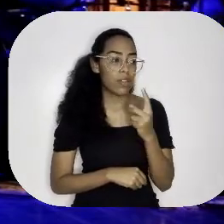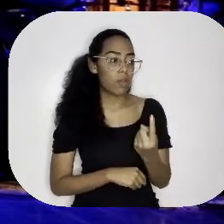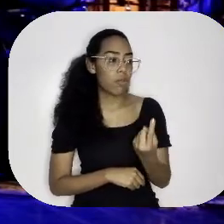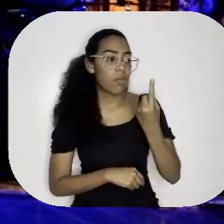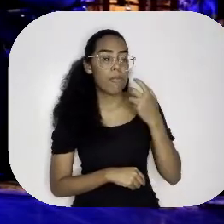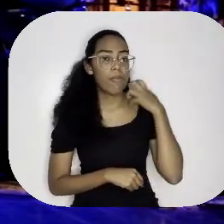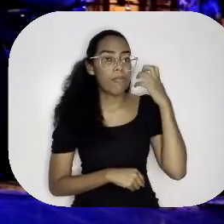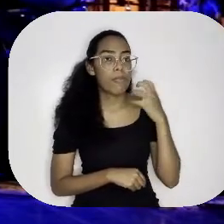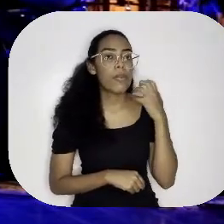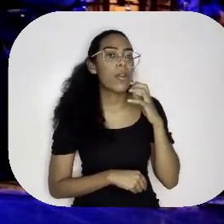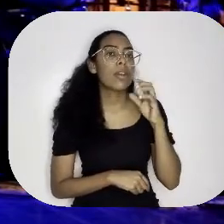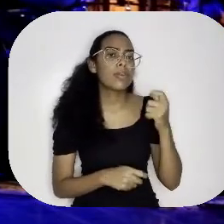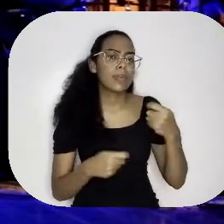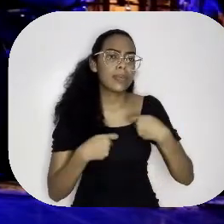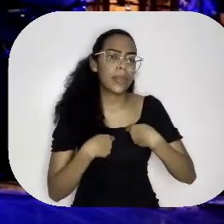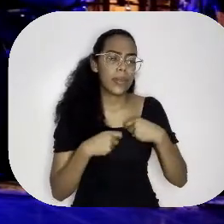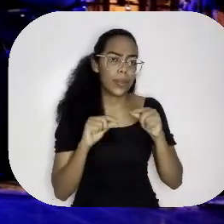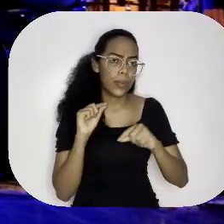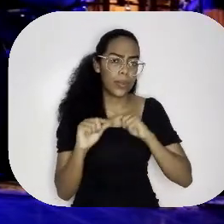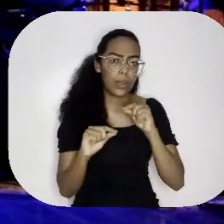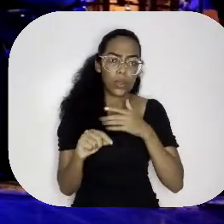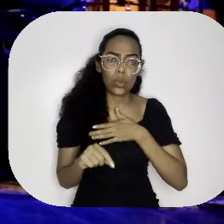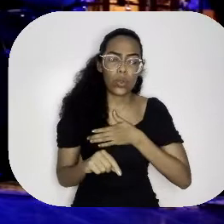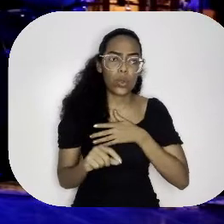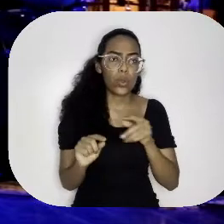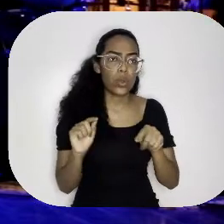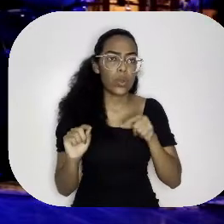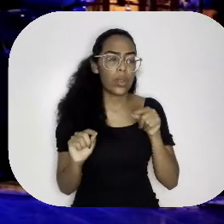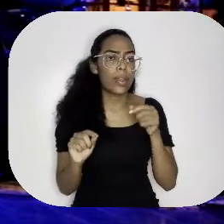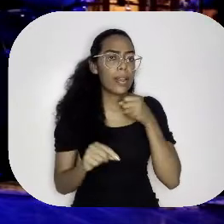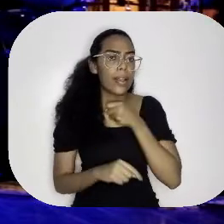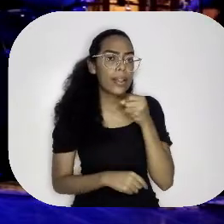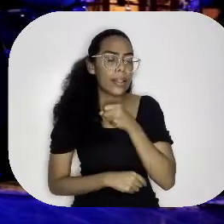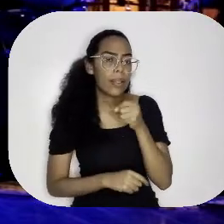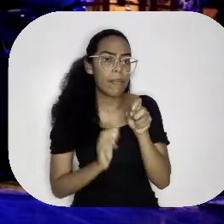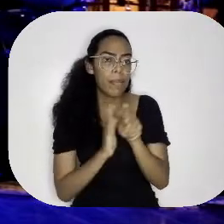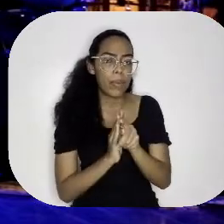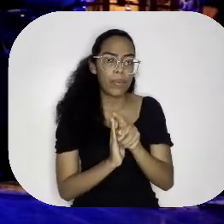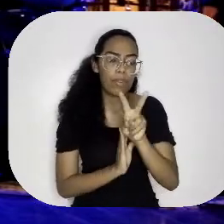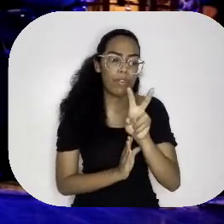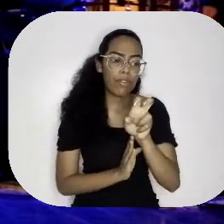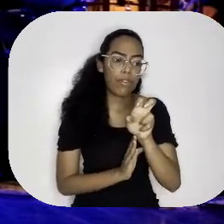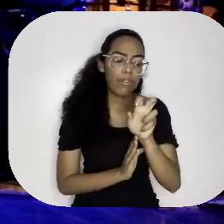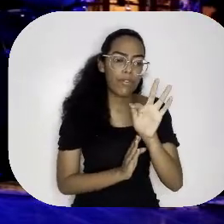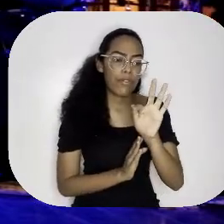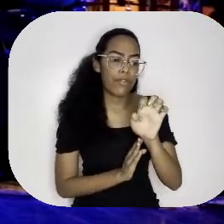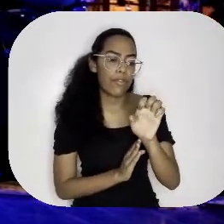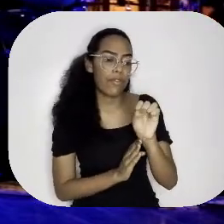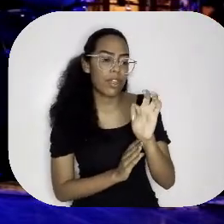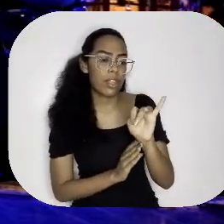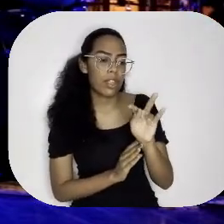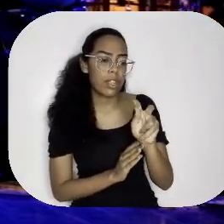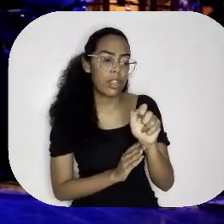a música que eu recebi a informação que a Isaíra, uma das que ela mais gostava, me pediram para cantar agora no festival com a Aparecida, que ela